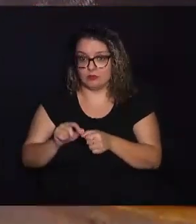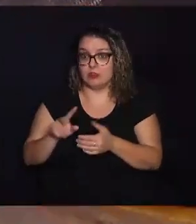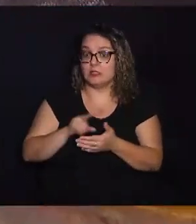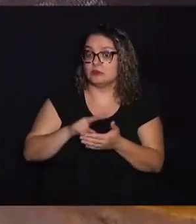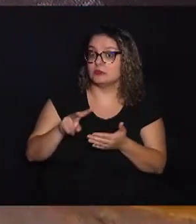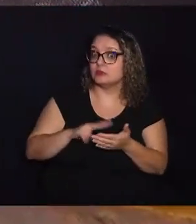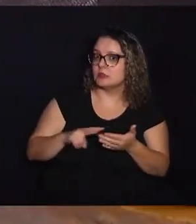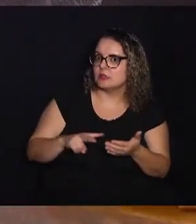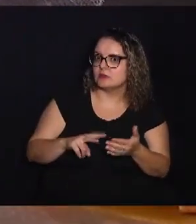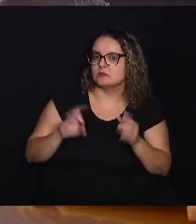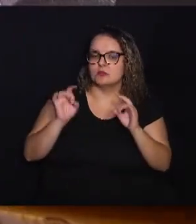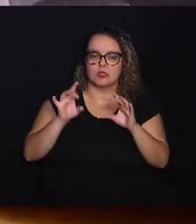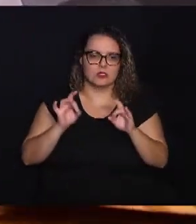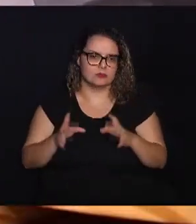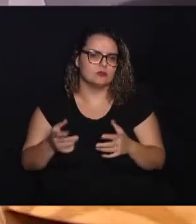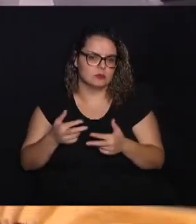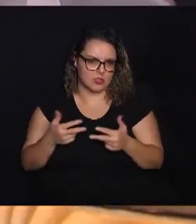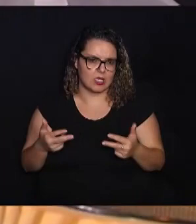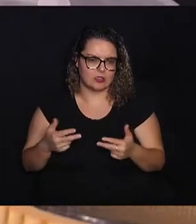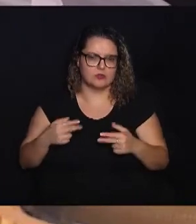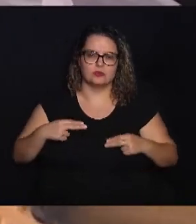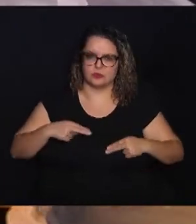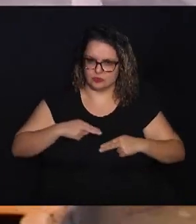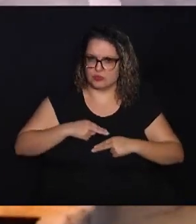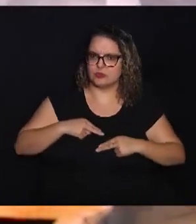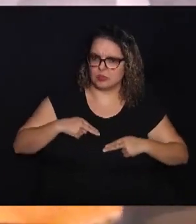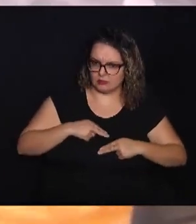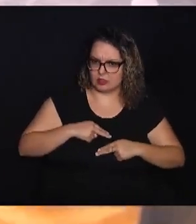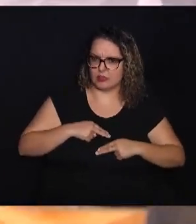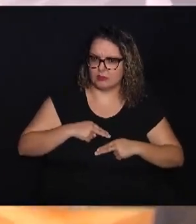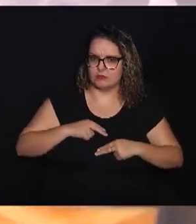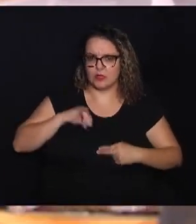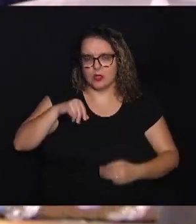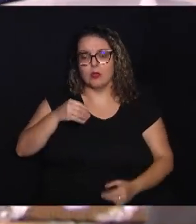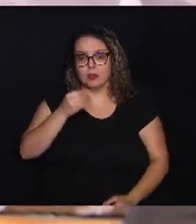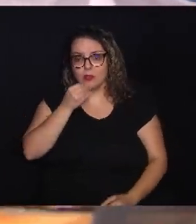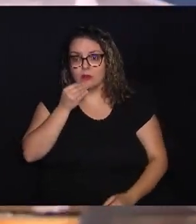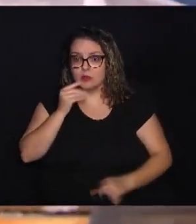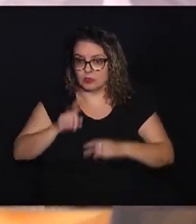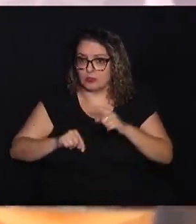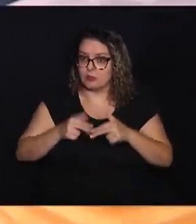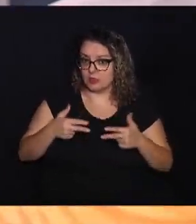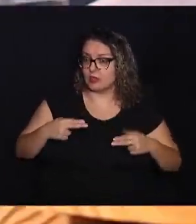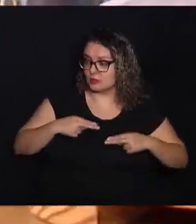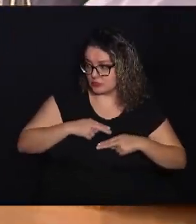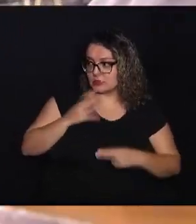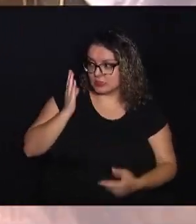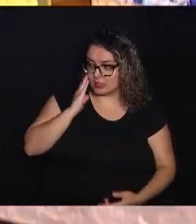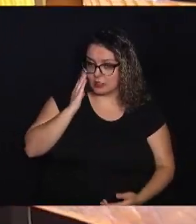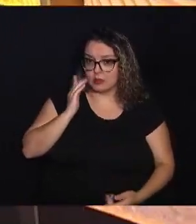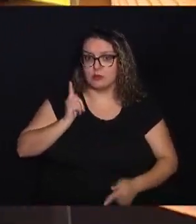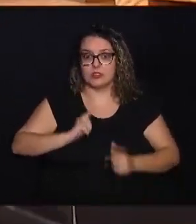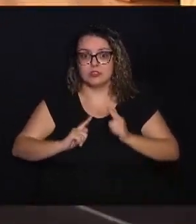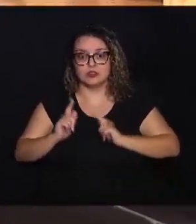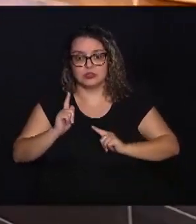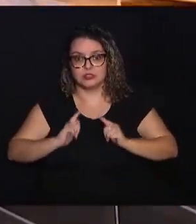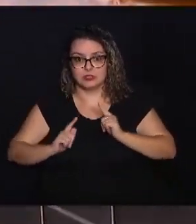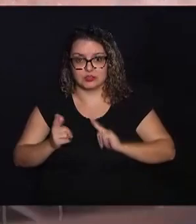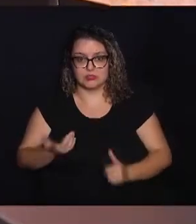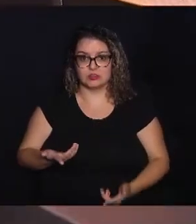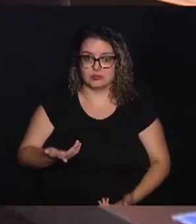muito, especialmente muita coisa do Sebrae. Eu aproveito muito material do Sebrae, sabe, para gestão,